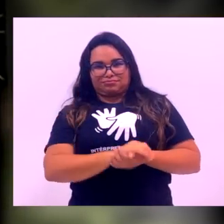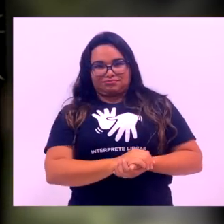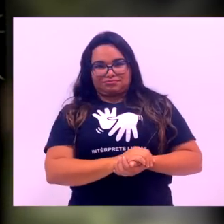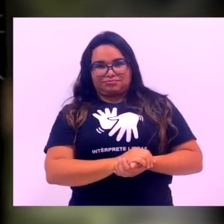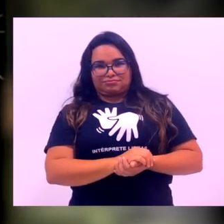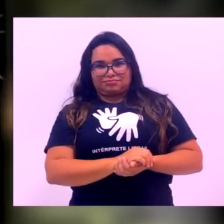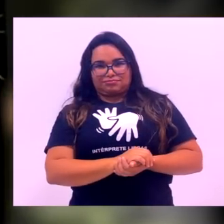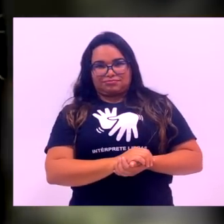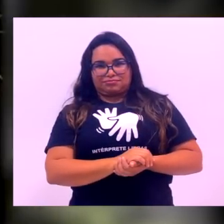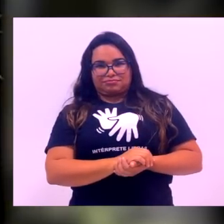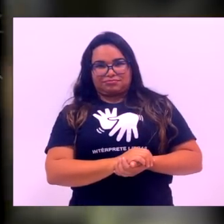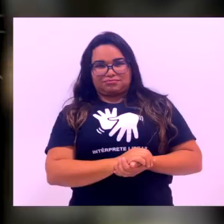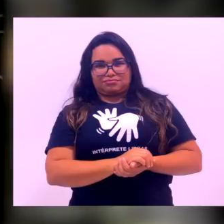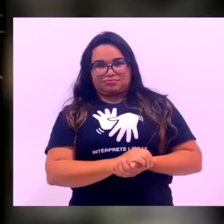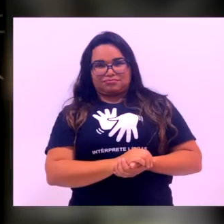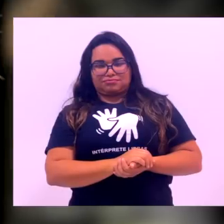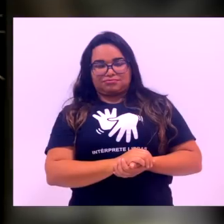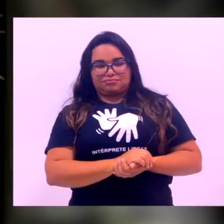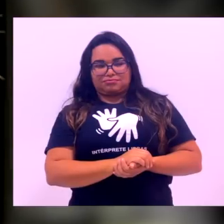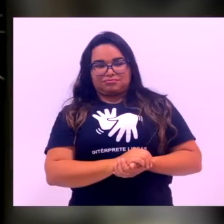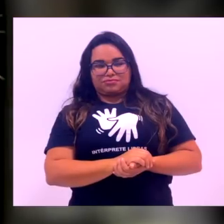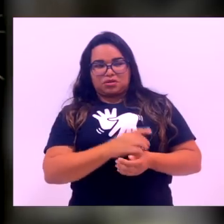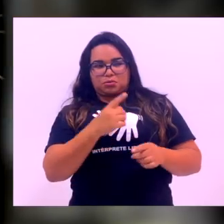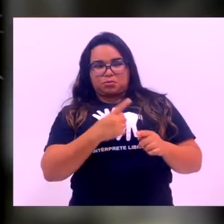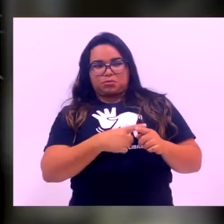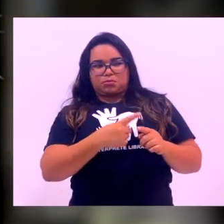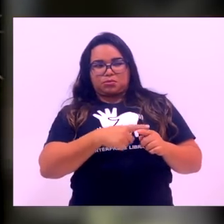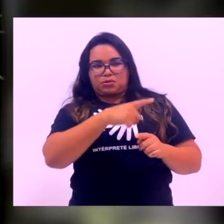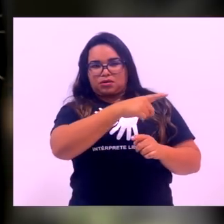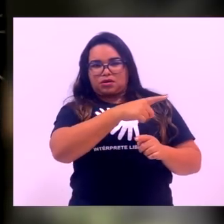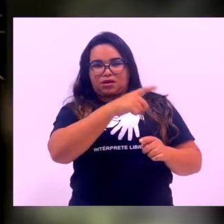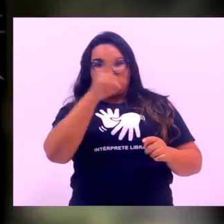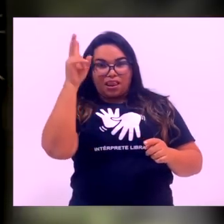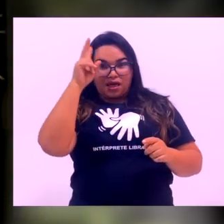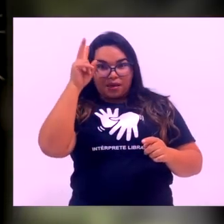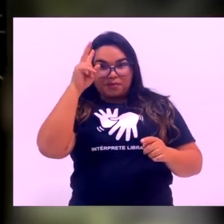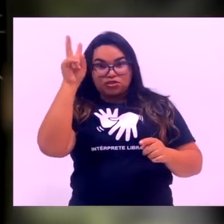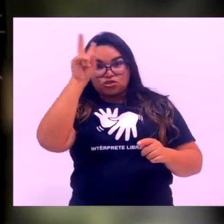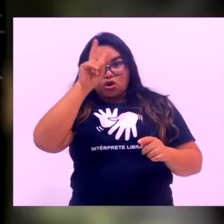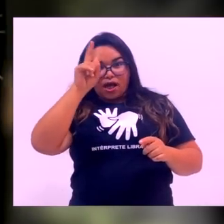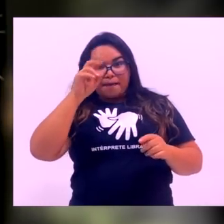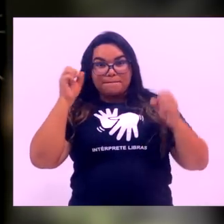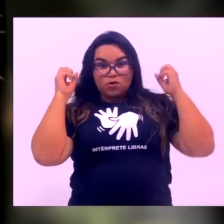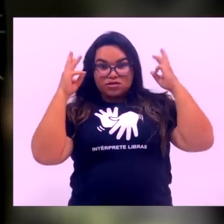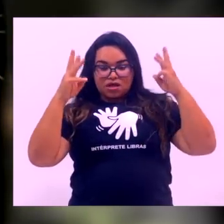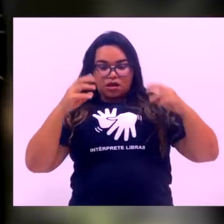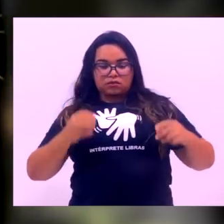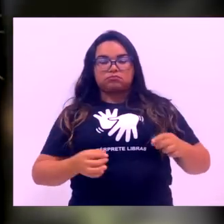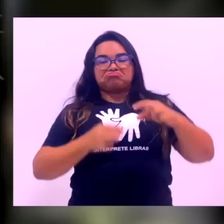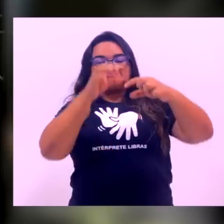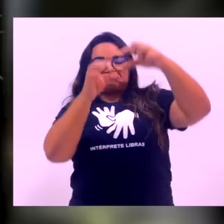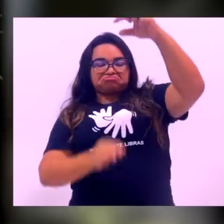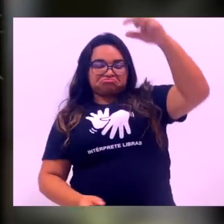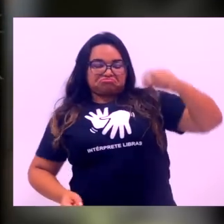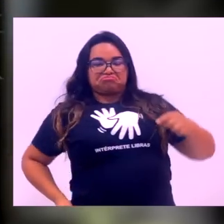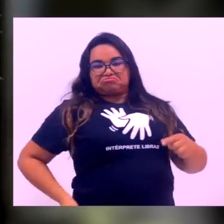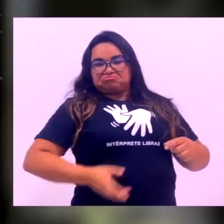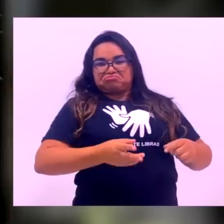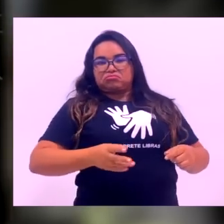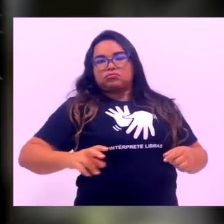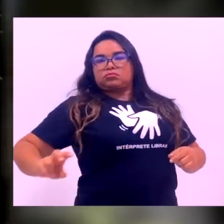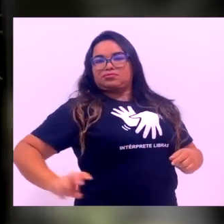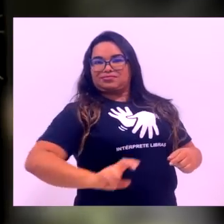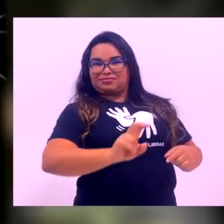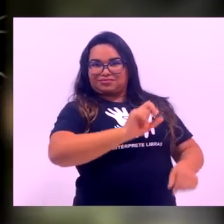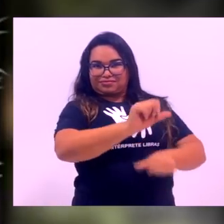este arremessou o seu cajado e ele se transformou em cobras. Vocês sabiam disso? E o que os